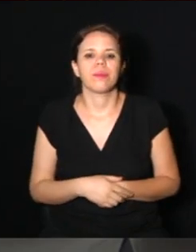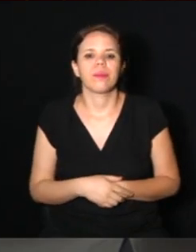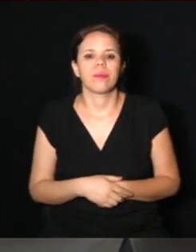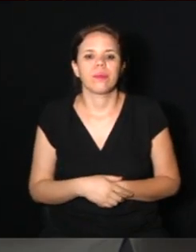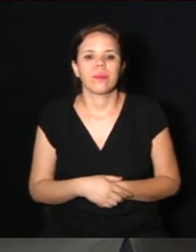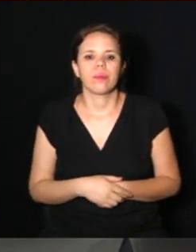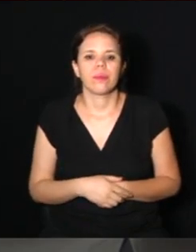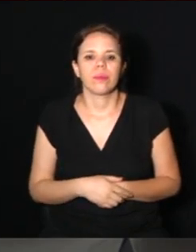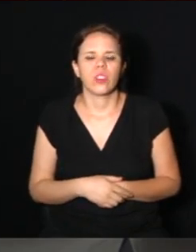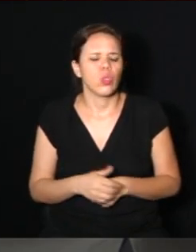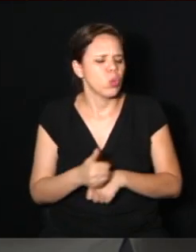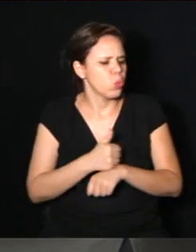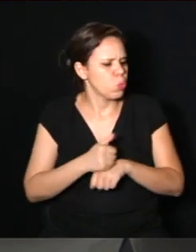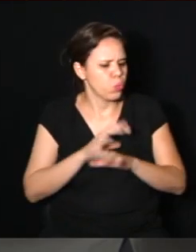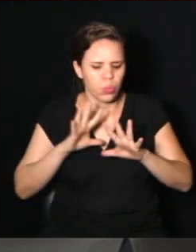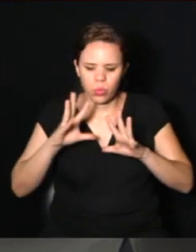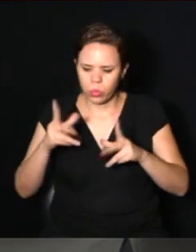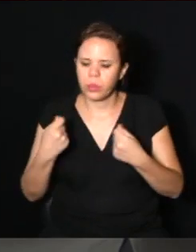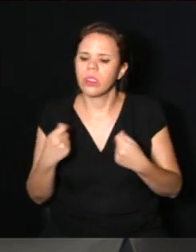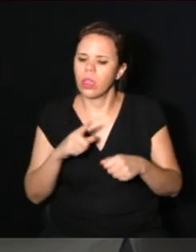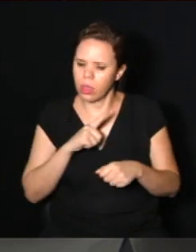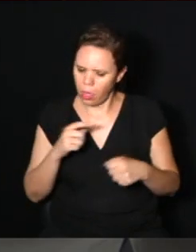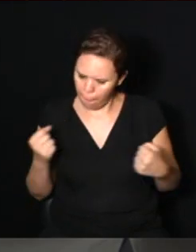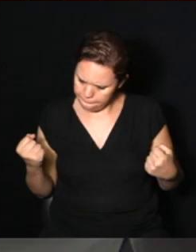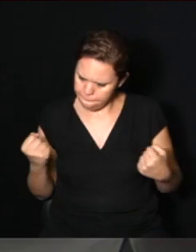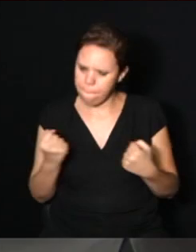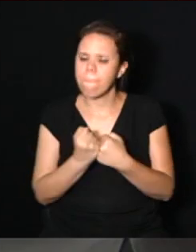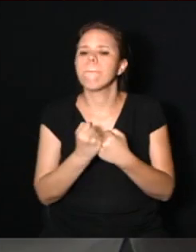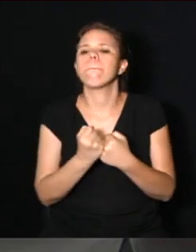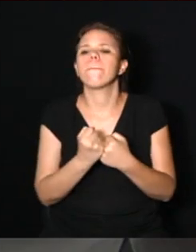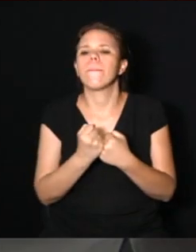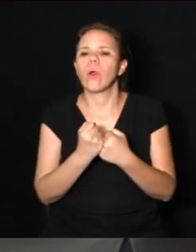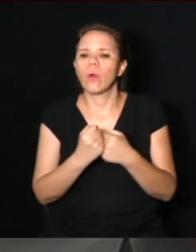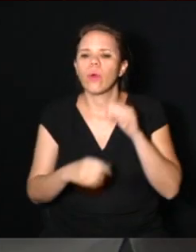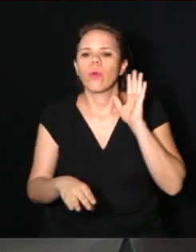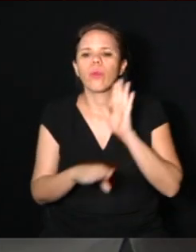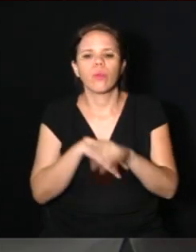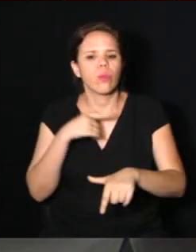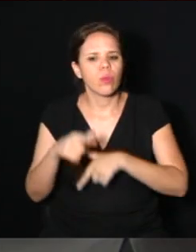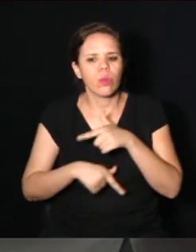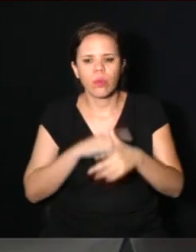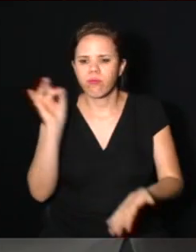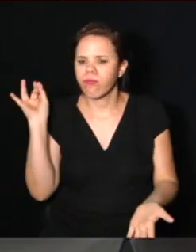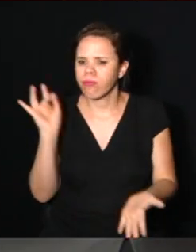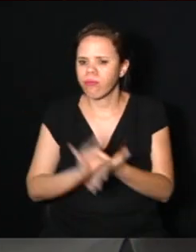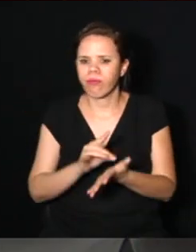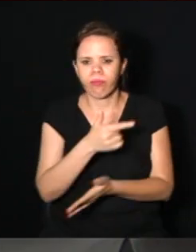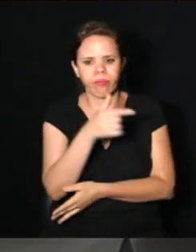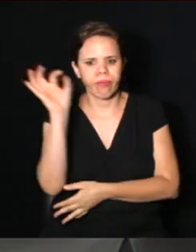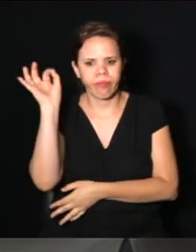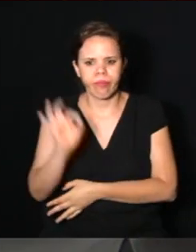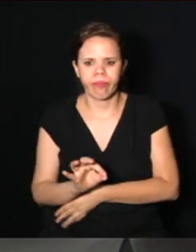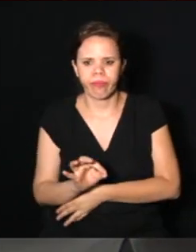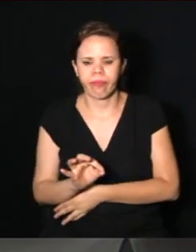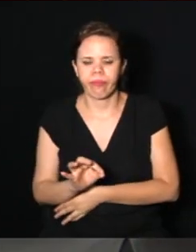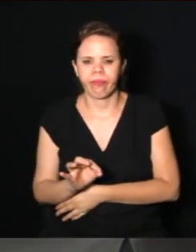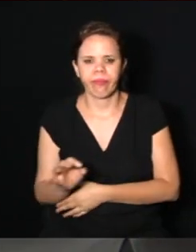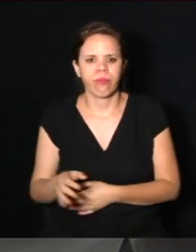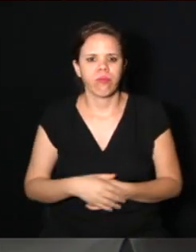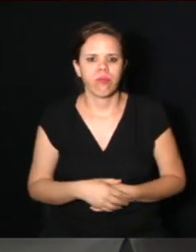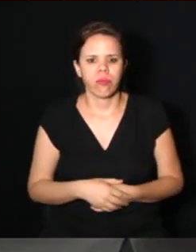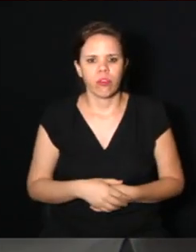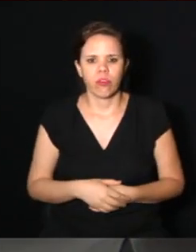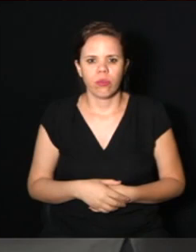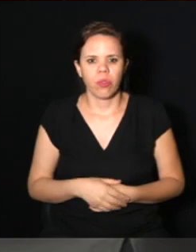de trabalho precisa ter um mínimo de condições para realizar um trabalho 100%, independente de qual seja